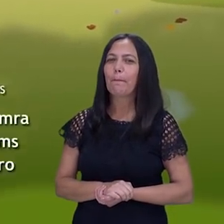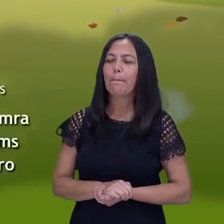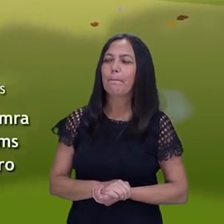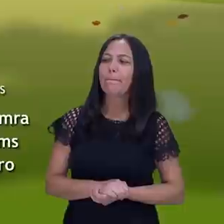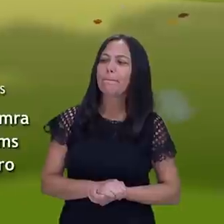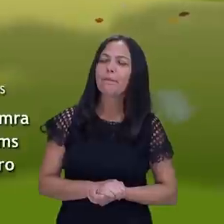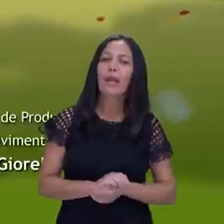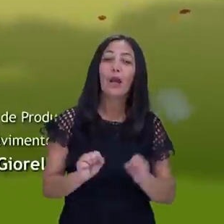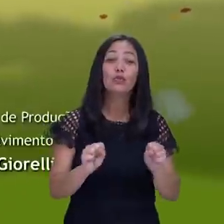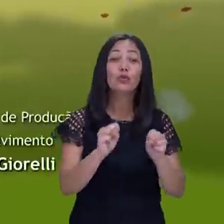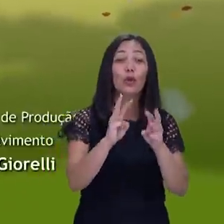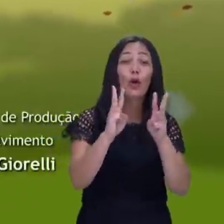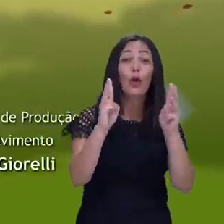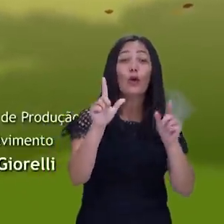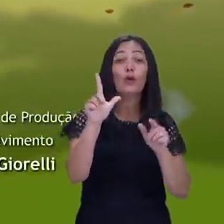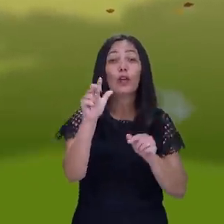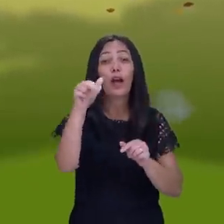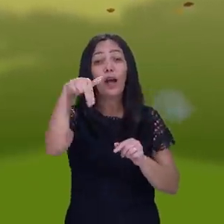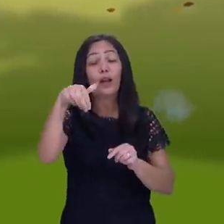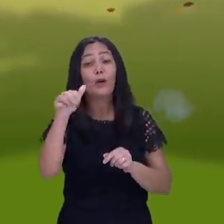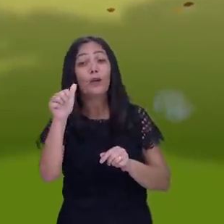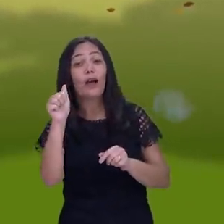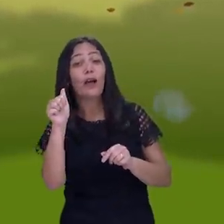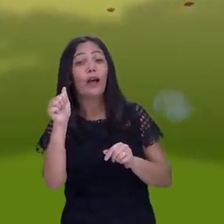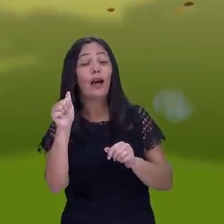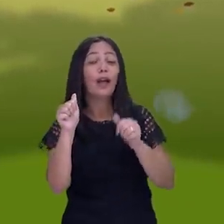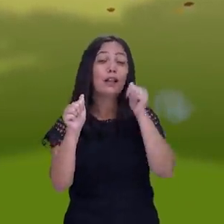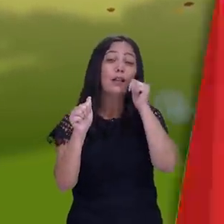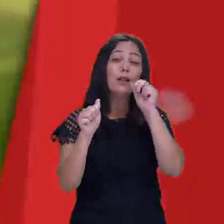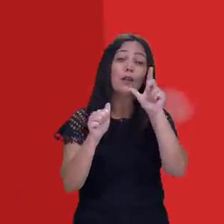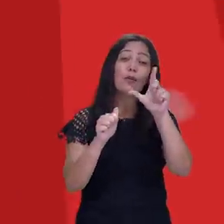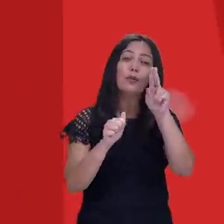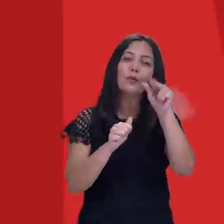Esse é o show da Luna, Luna.